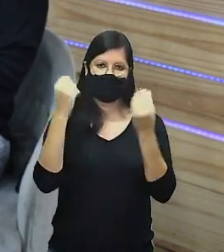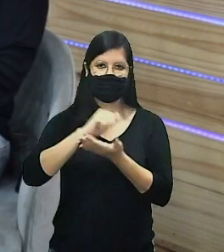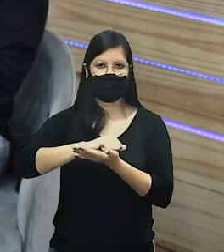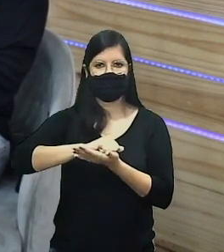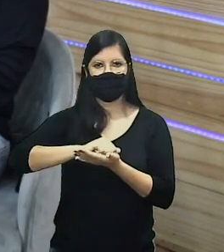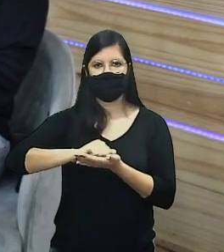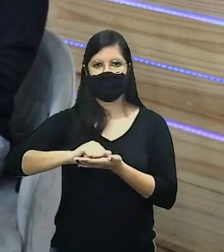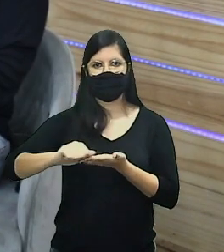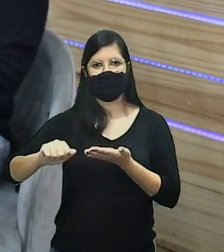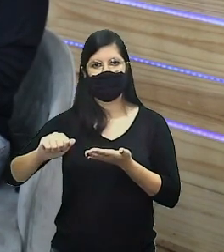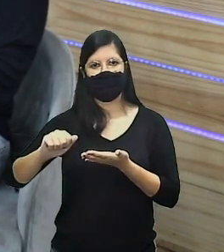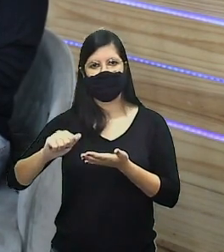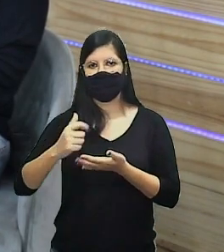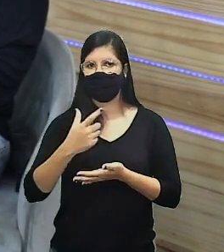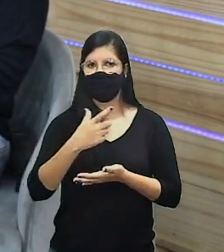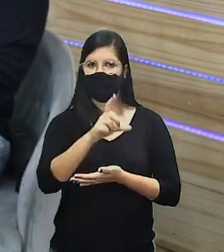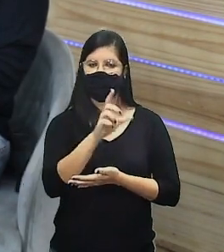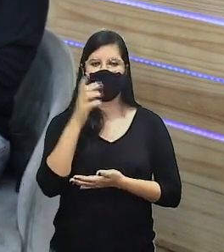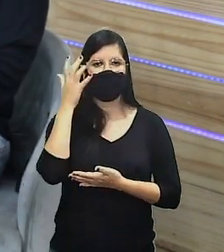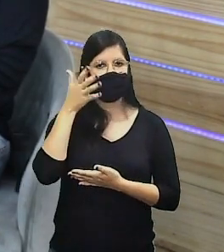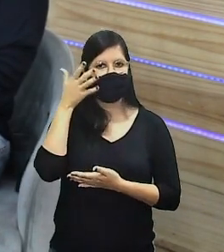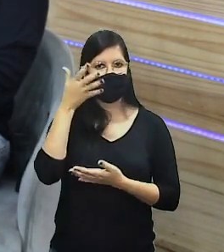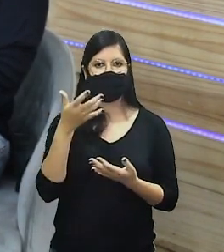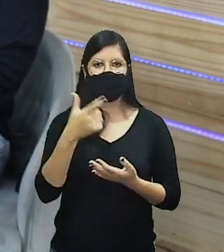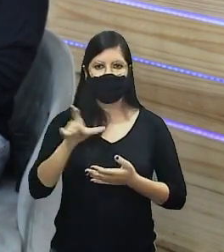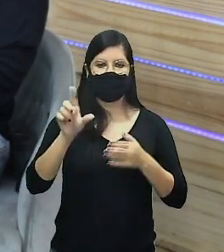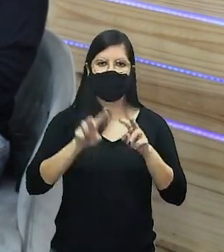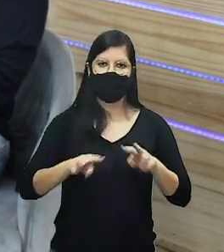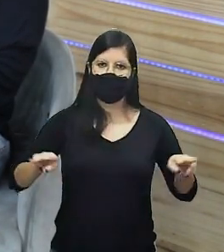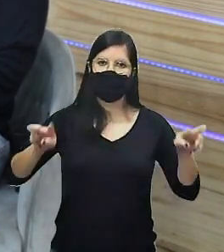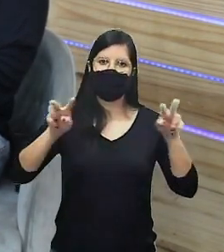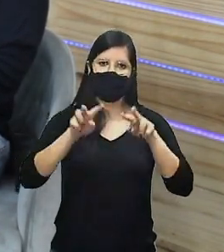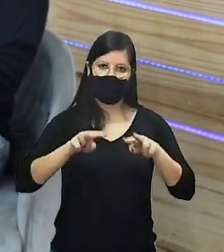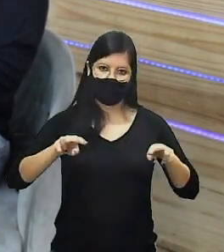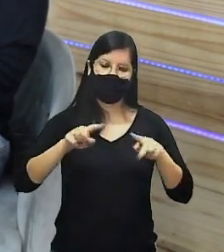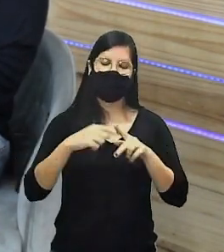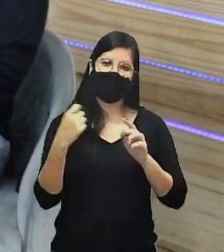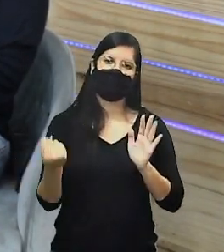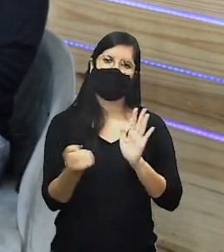um outro tipo de discurso, outro tipo de olhar. E isso foi muito